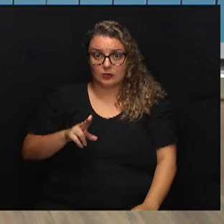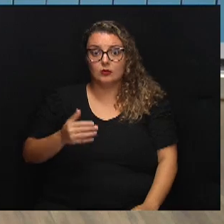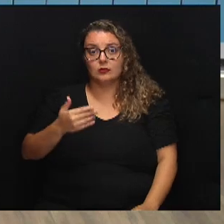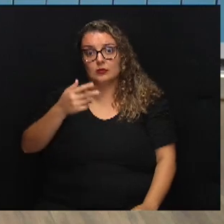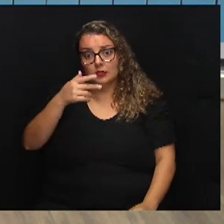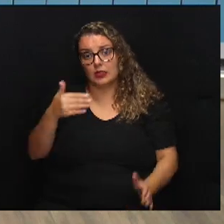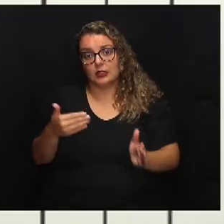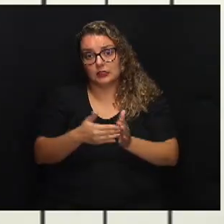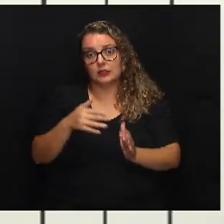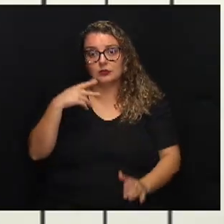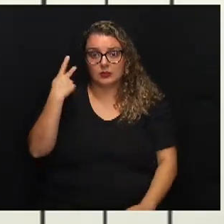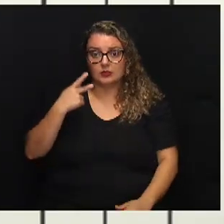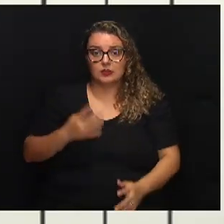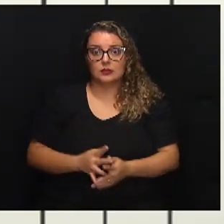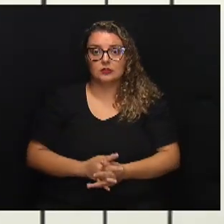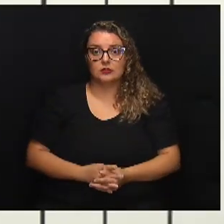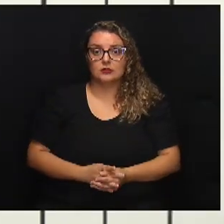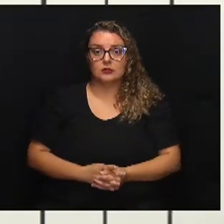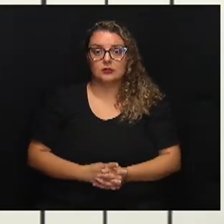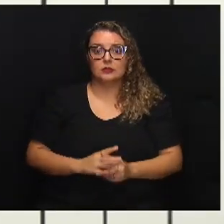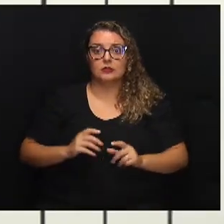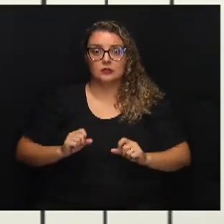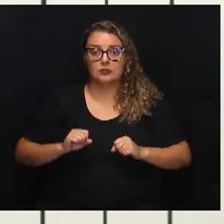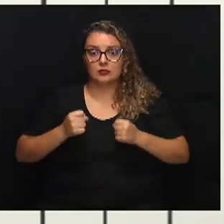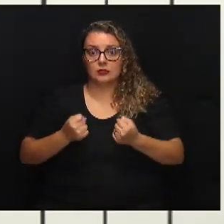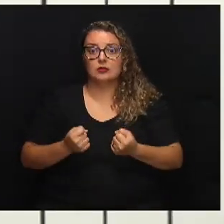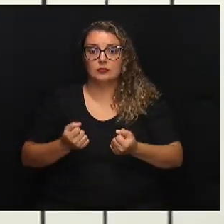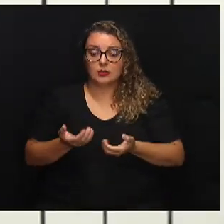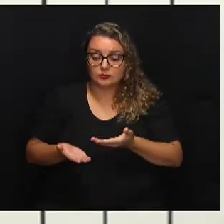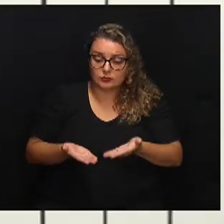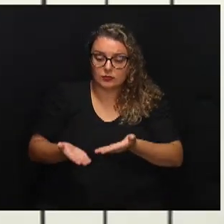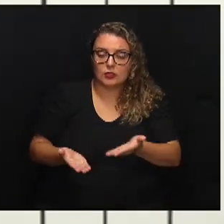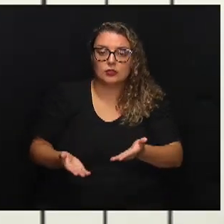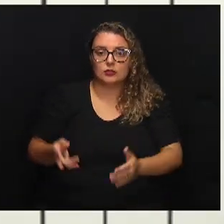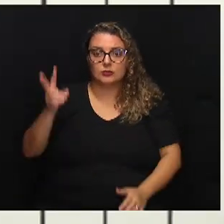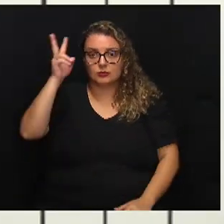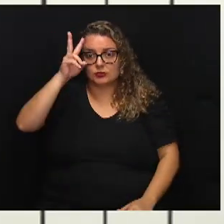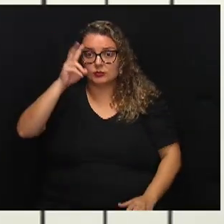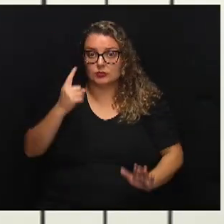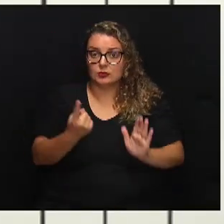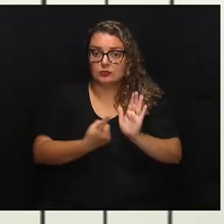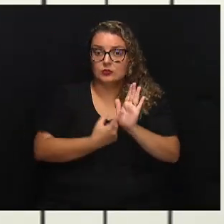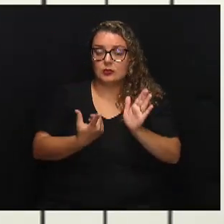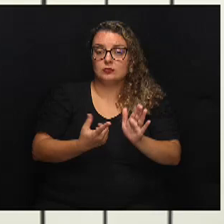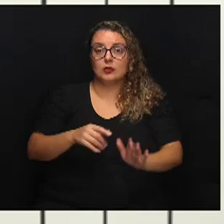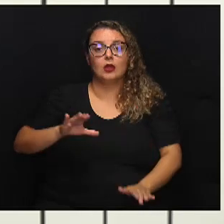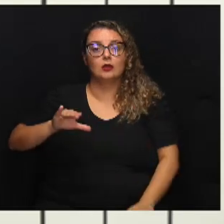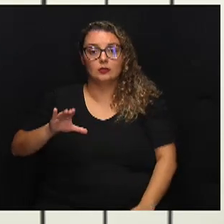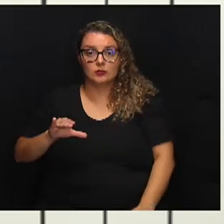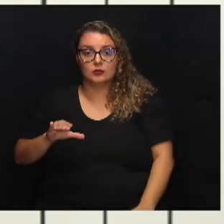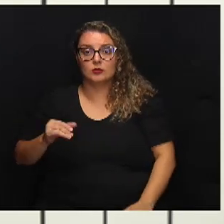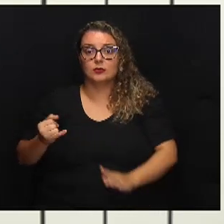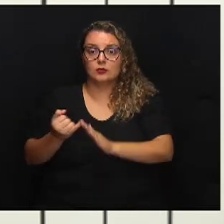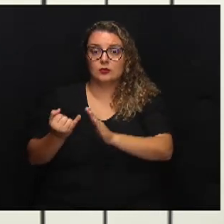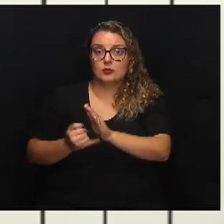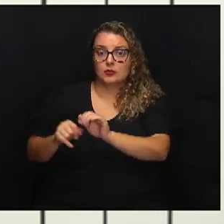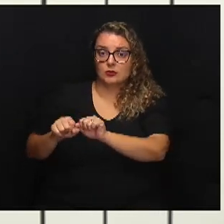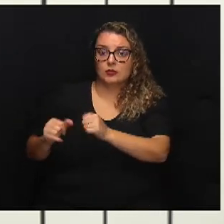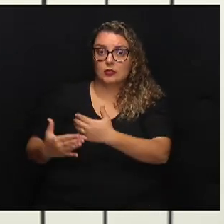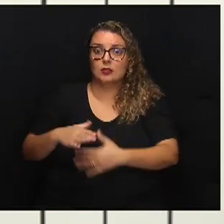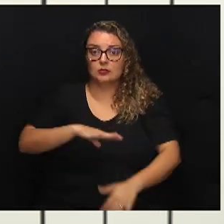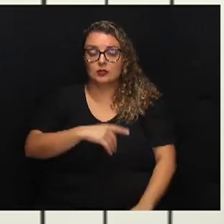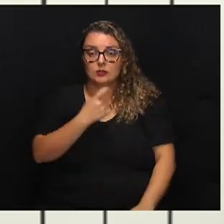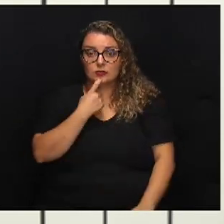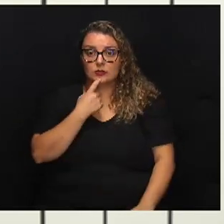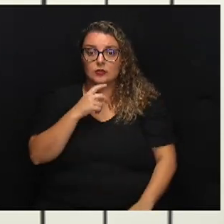pelos vereadores. A defesa da preservação do patrimônio histórico e científico do Instituto Agronômico de Campinas